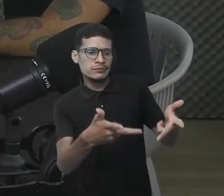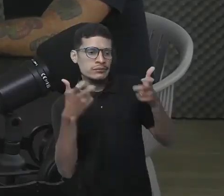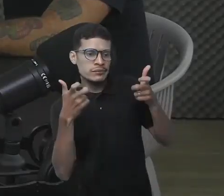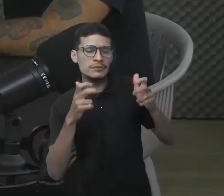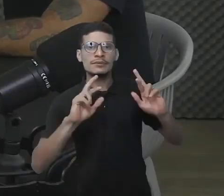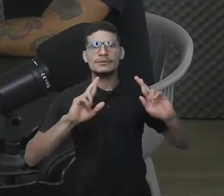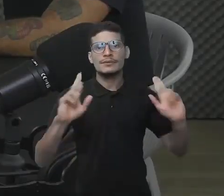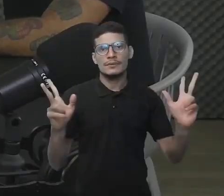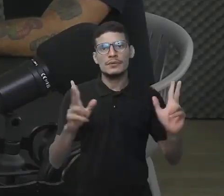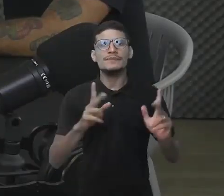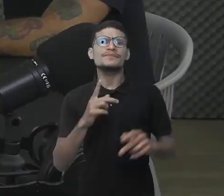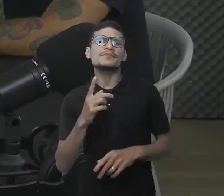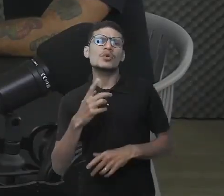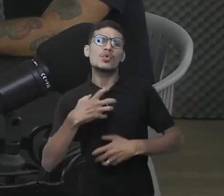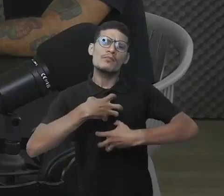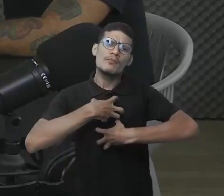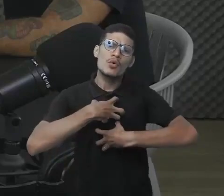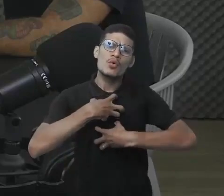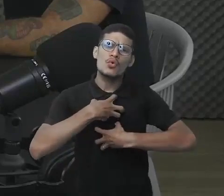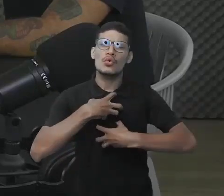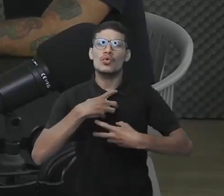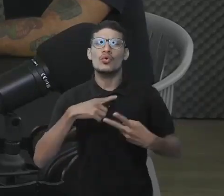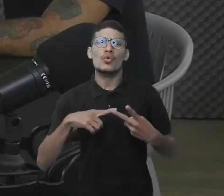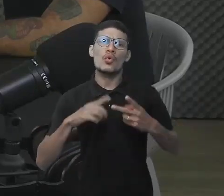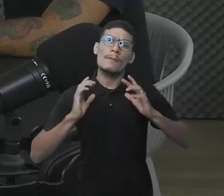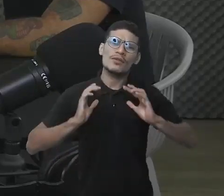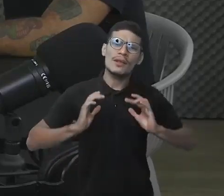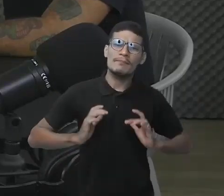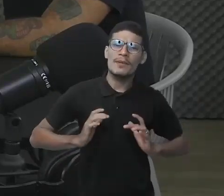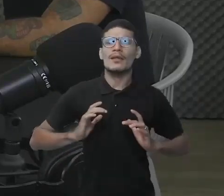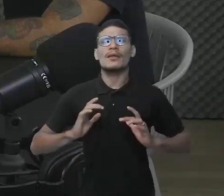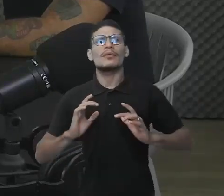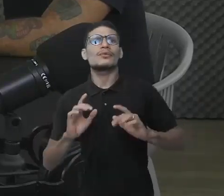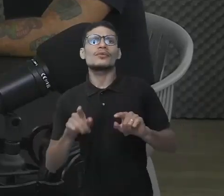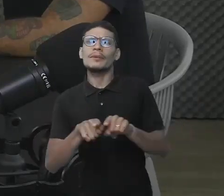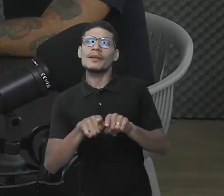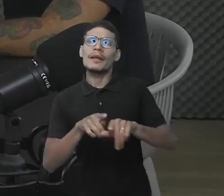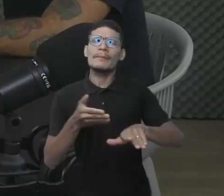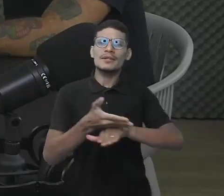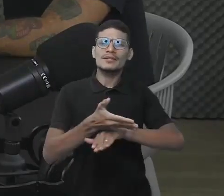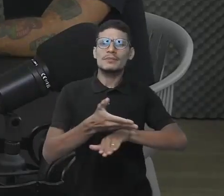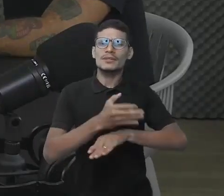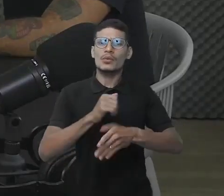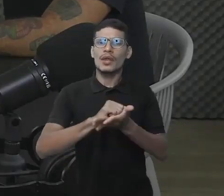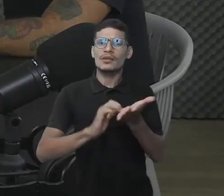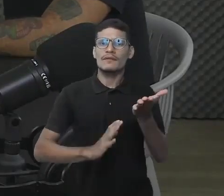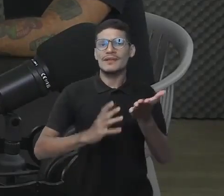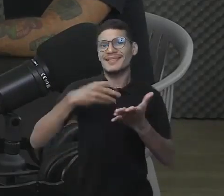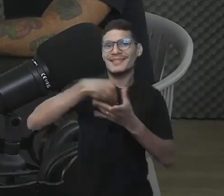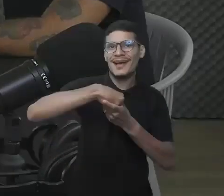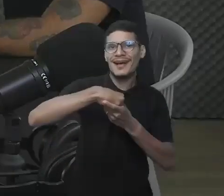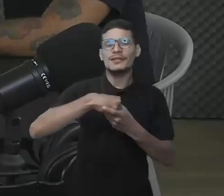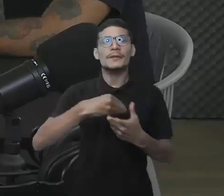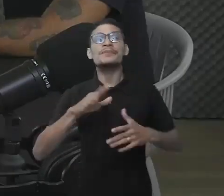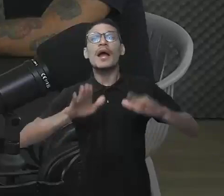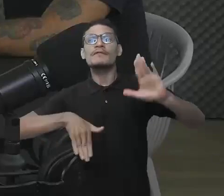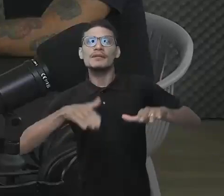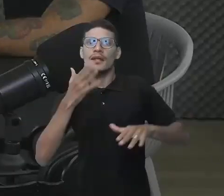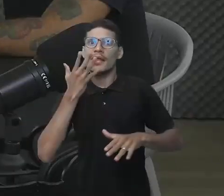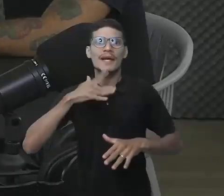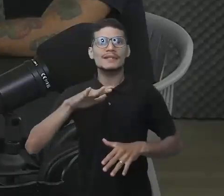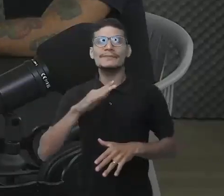Diferenças no humor, diferença no No comportamento. comportamento, na participação das atividades. Às vezes a criança deixa